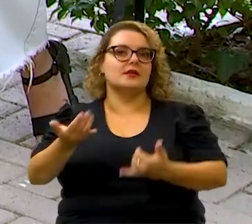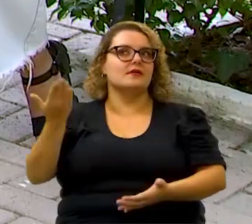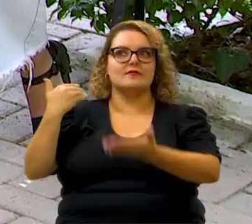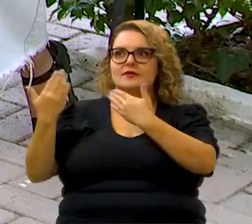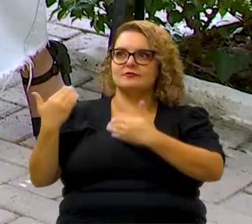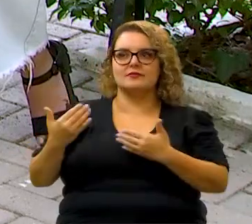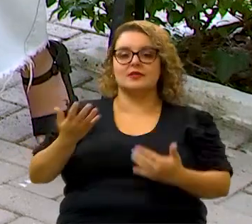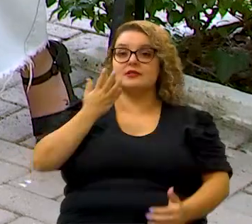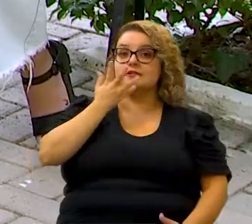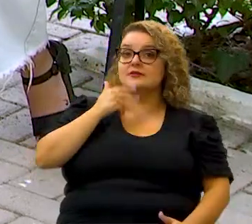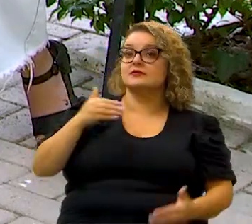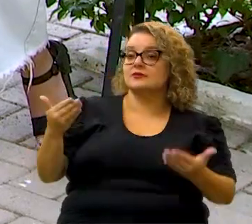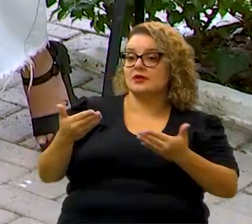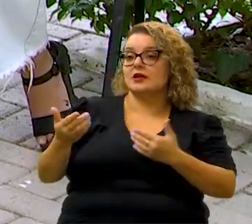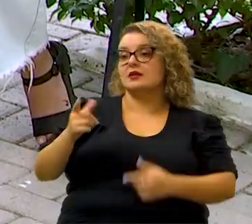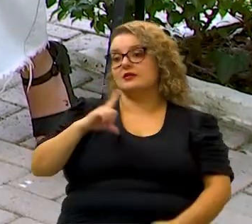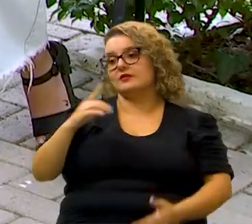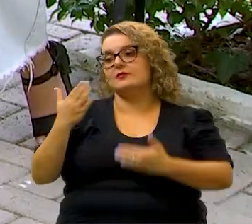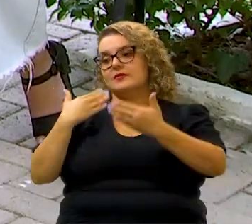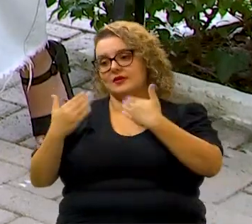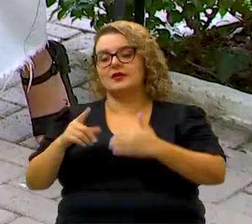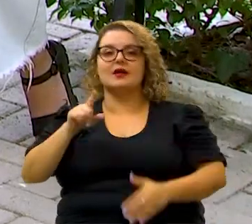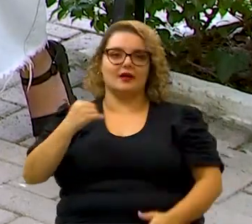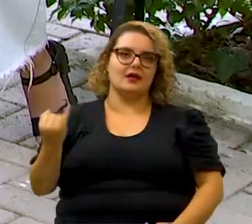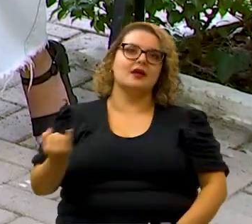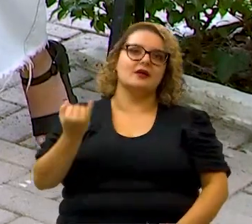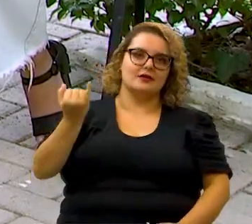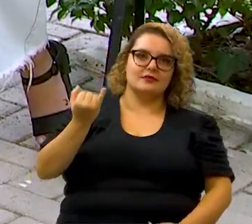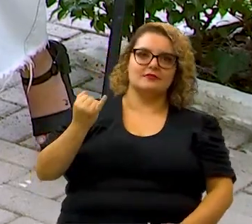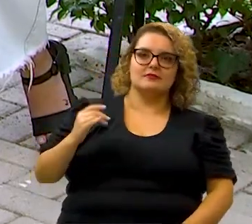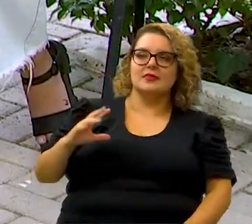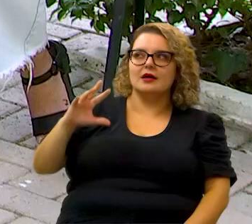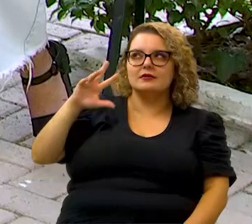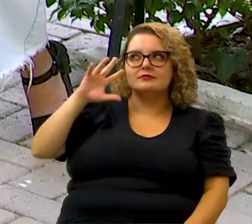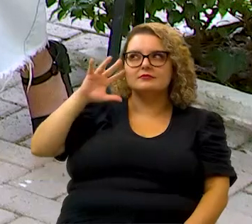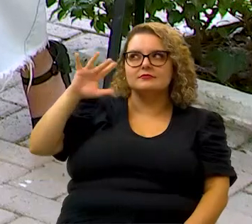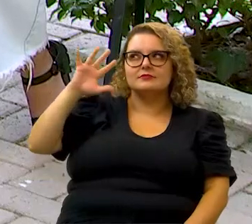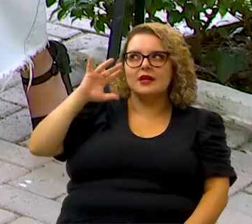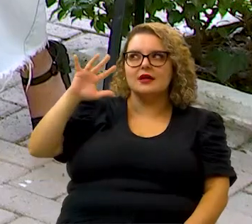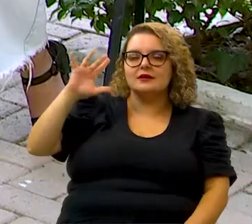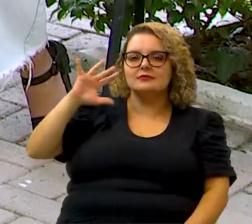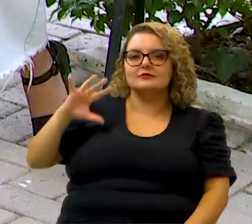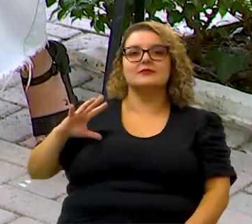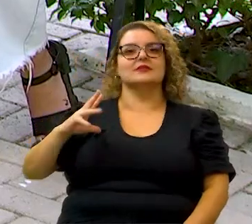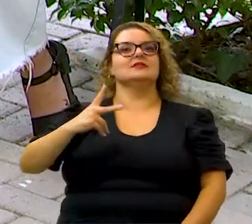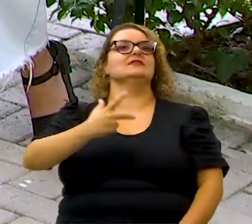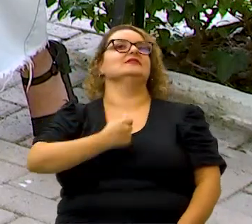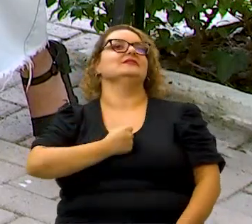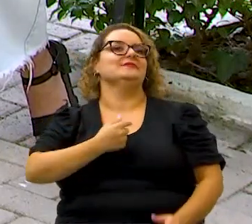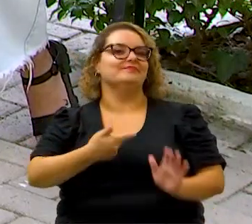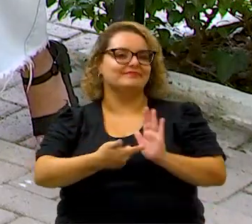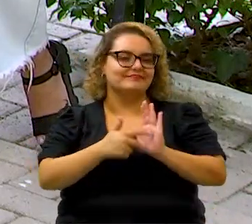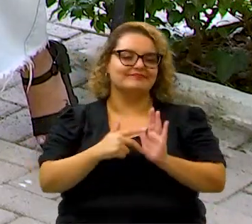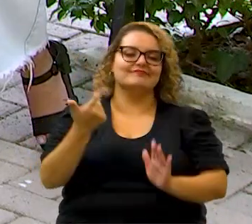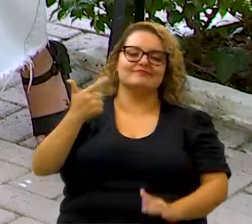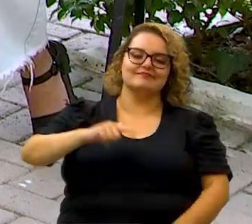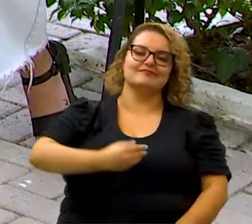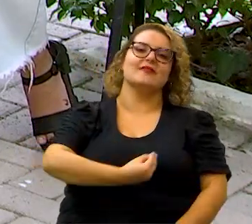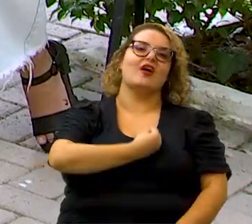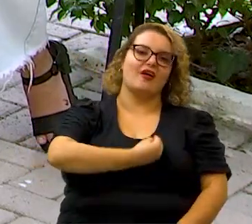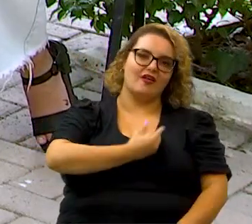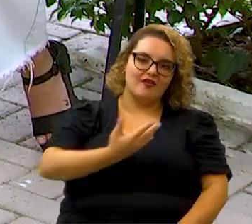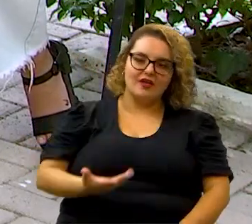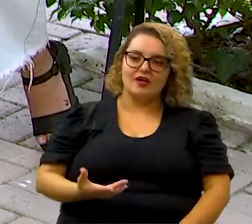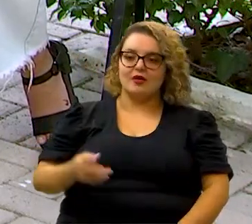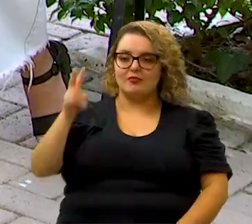para as crianças de hoje. E aí há esse diálogo, então é bem importante para esse resgate da memória, para a ressignificação da